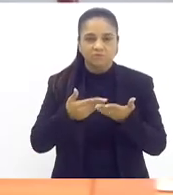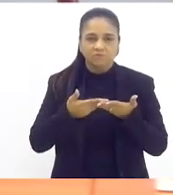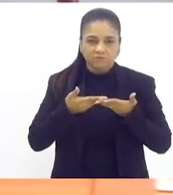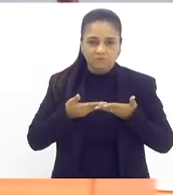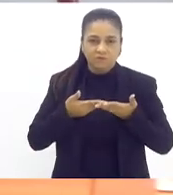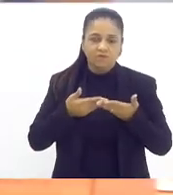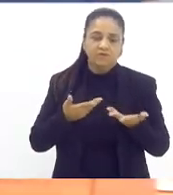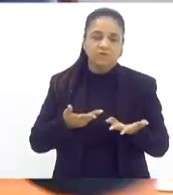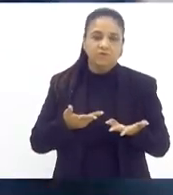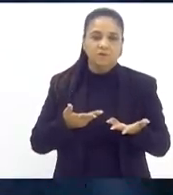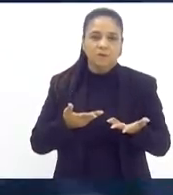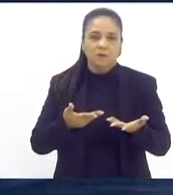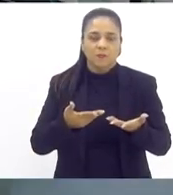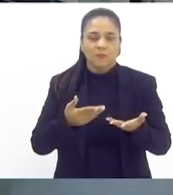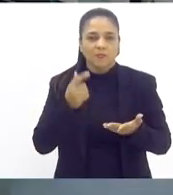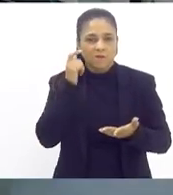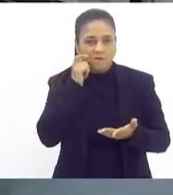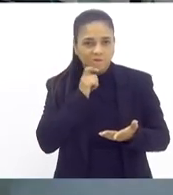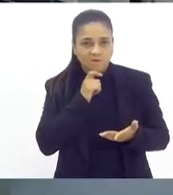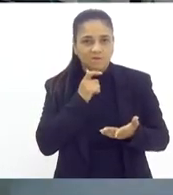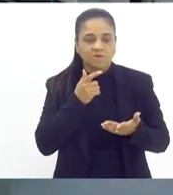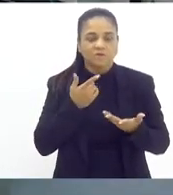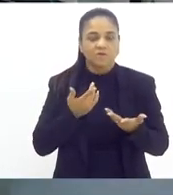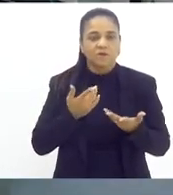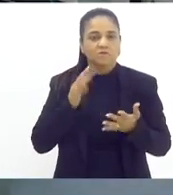muito em função desses ajustes finais,